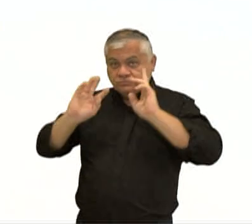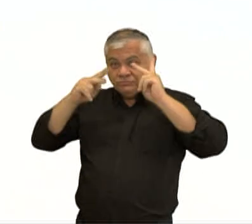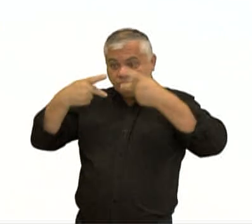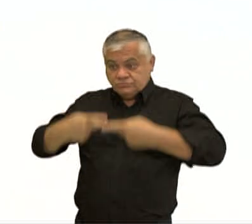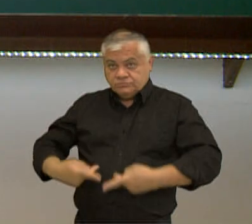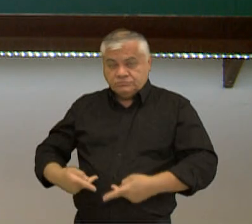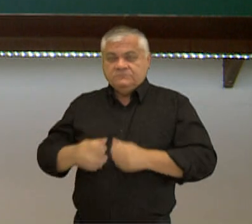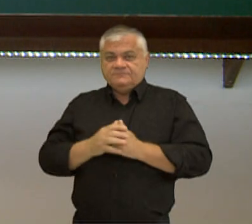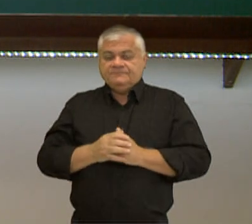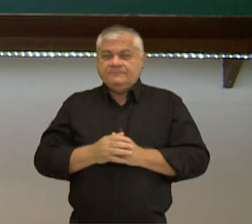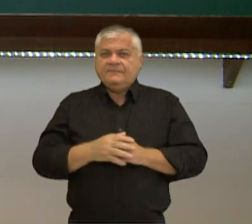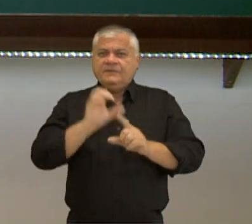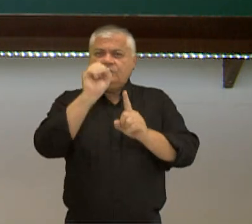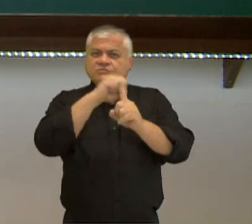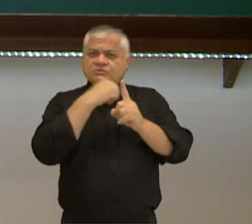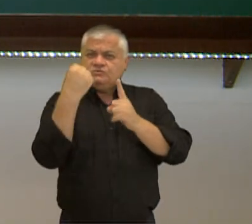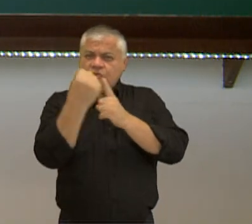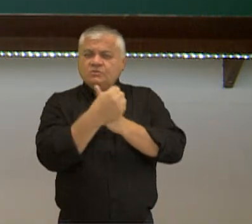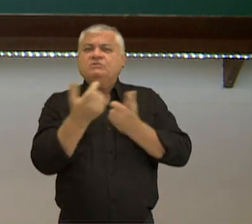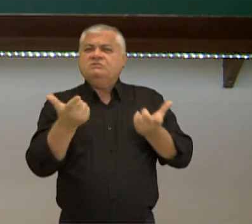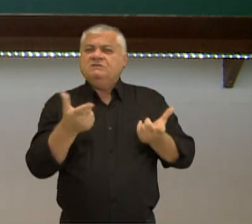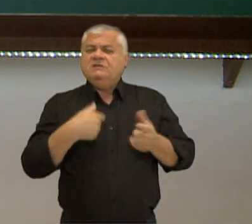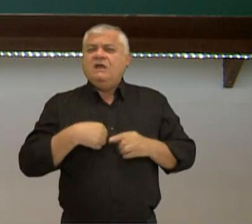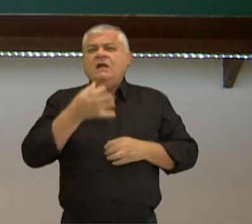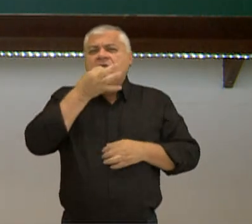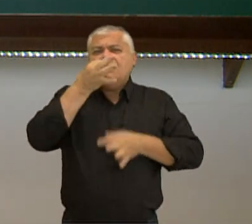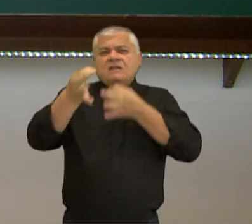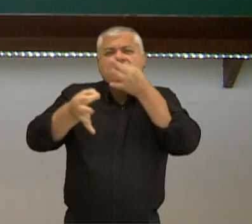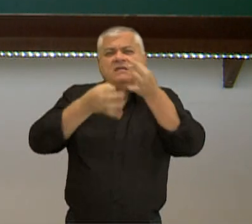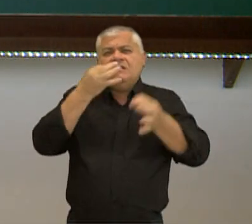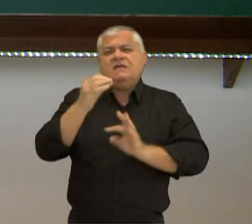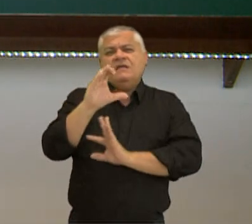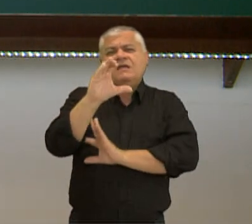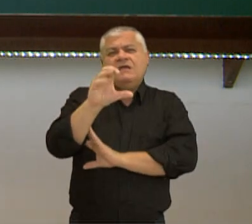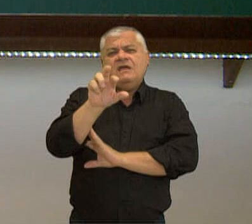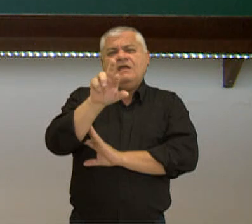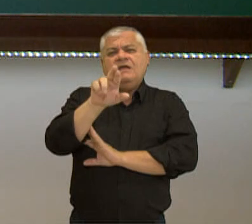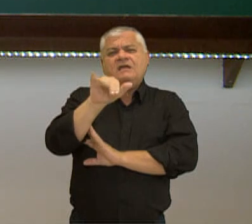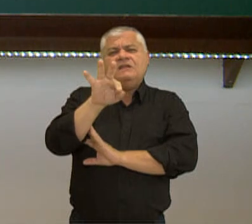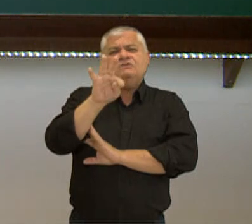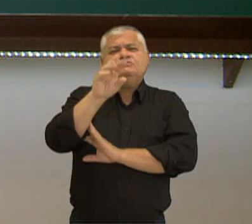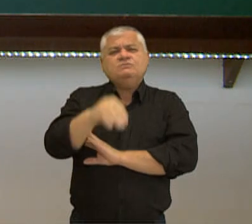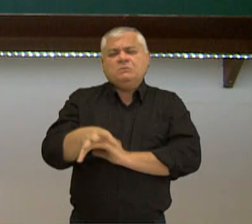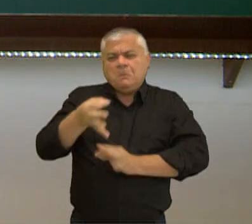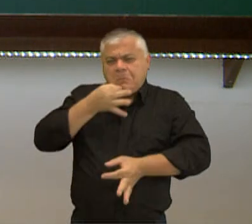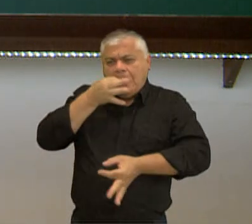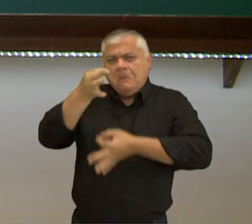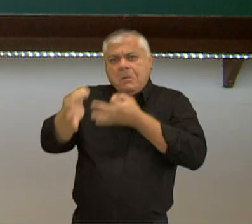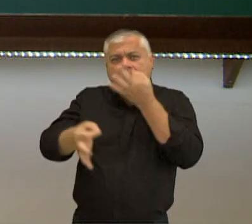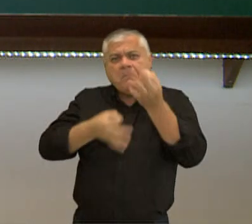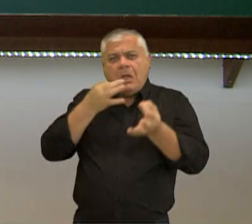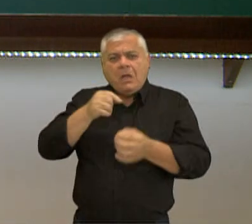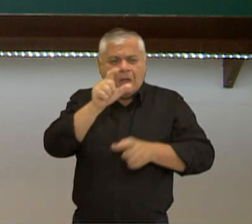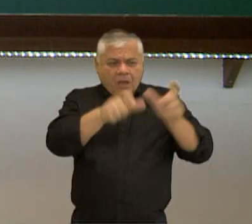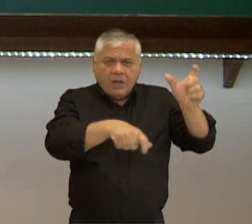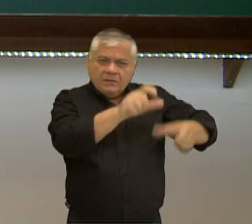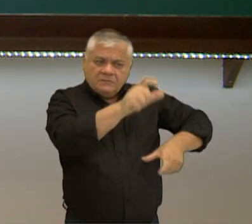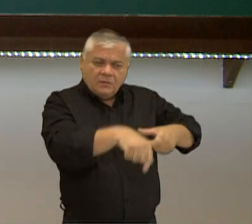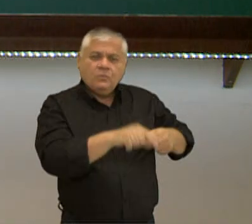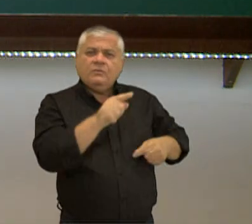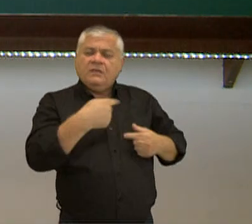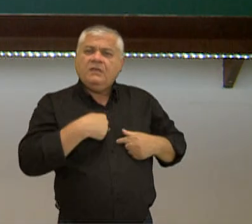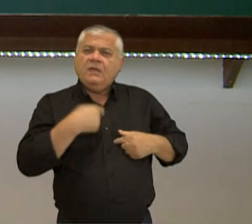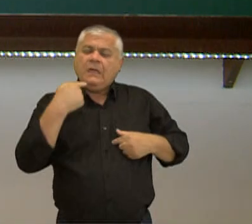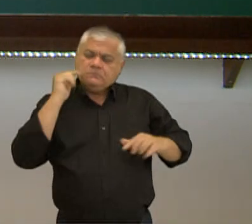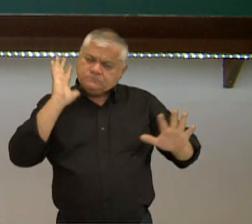sociologia, em senso crítico, eu posso dizer para vocês que é a grande base do pensamento sociológico. É a capacidade de você enxergar